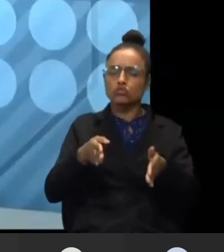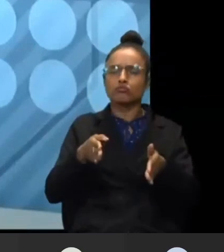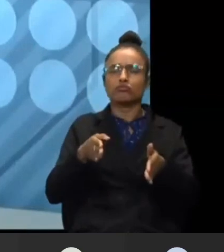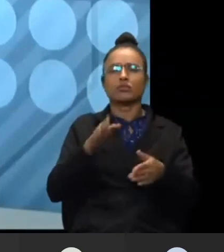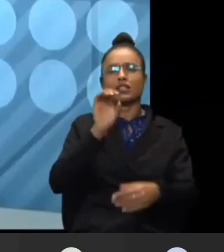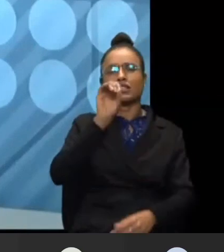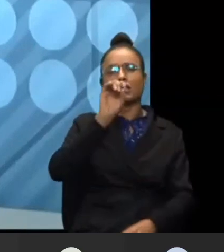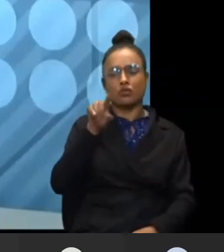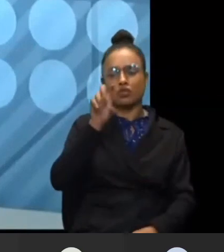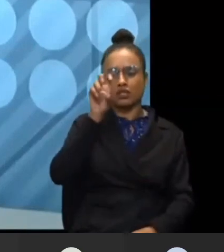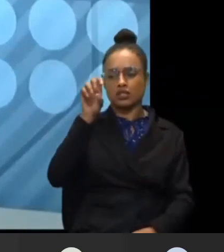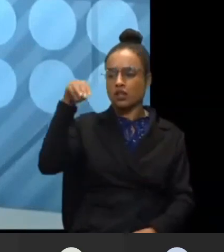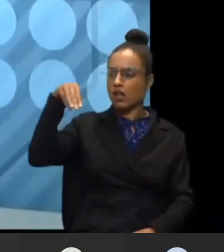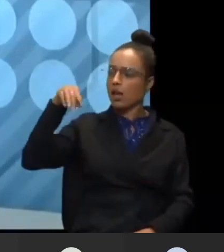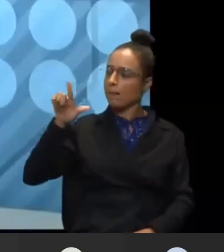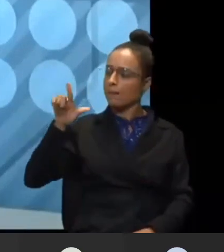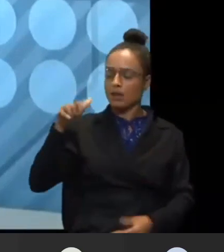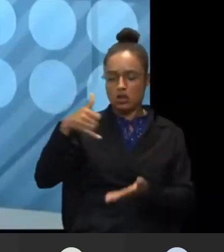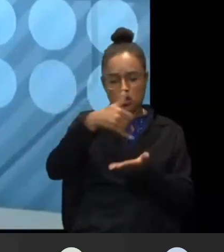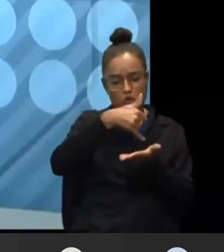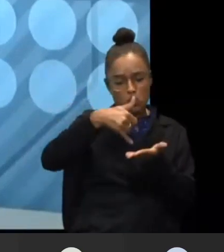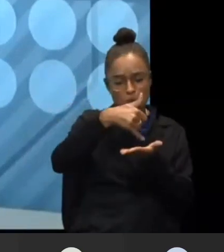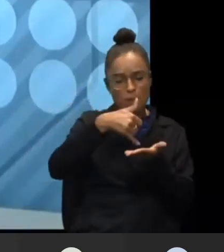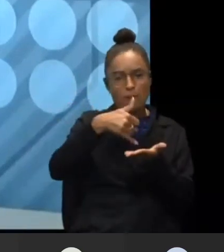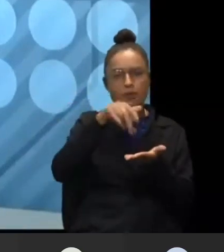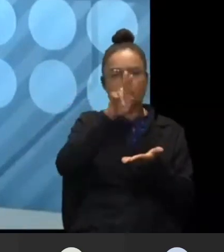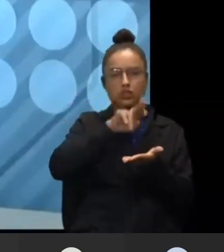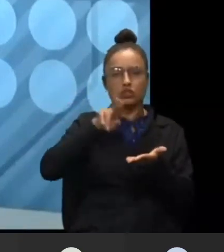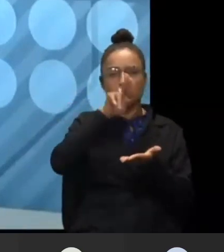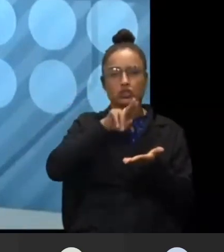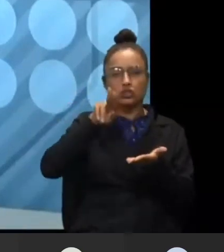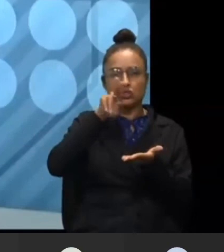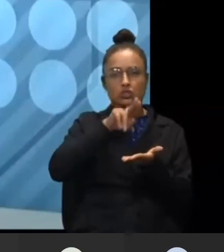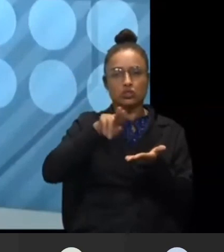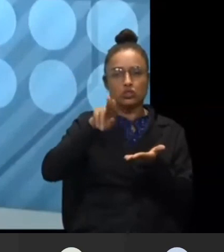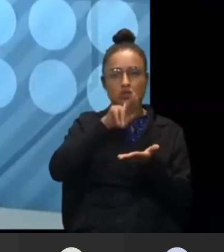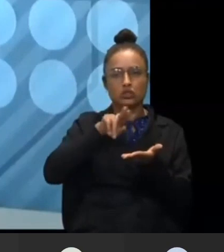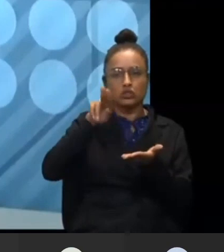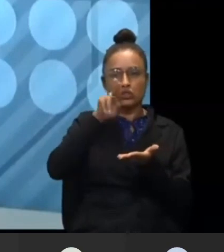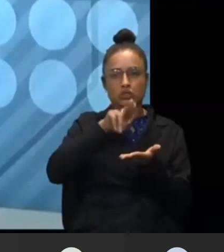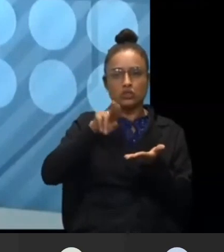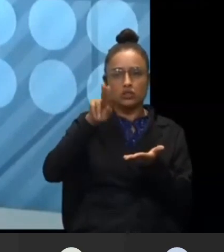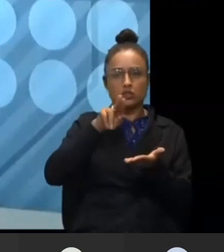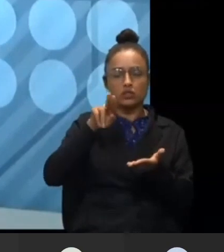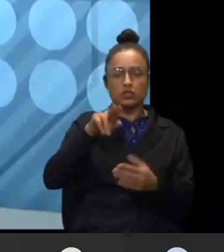esses óleos que nós utilizamos, são óleo fresco, ou seja, são